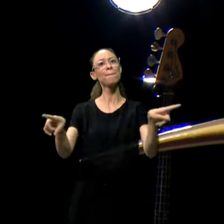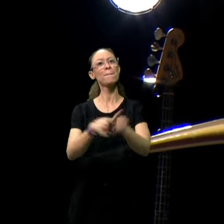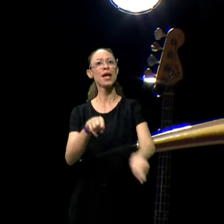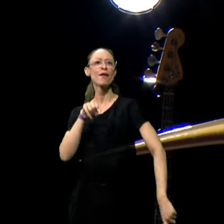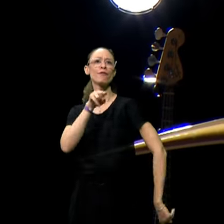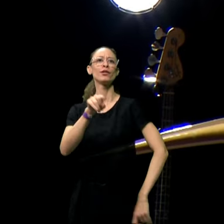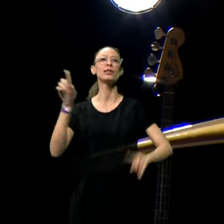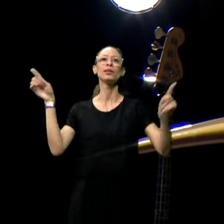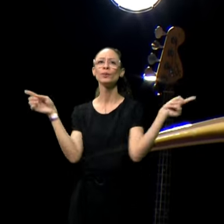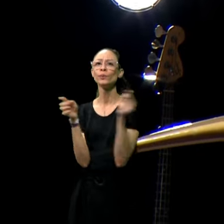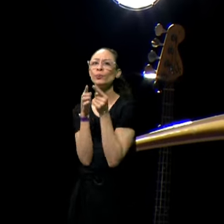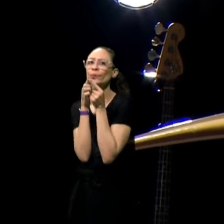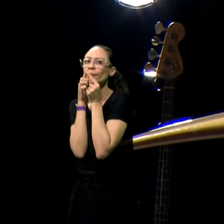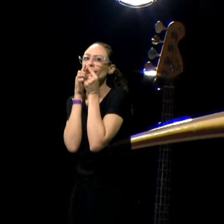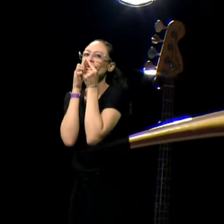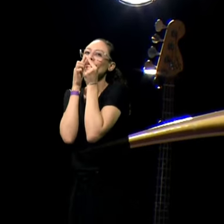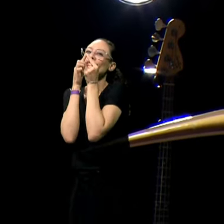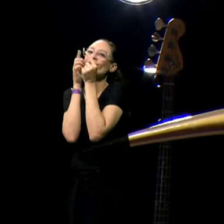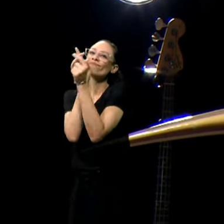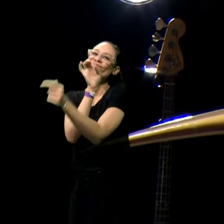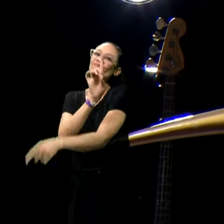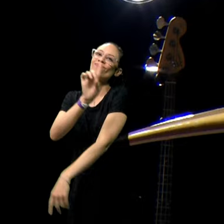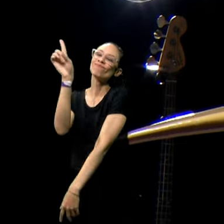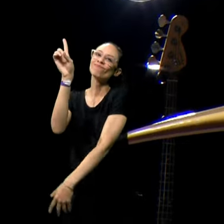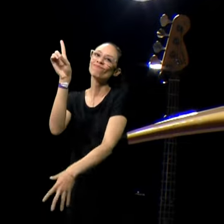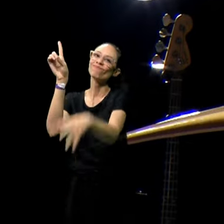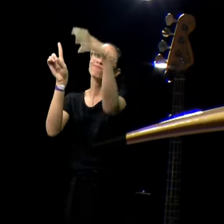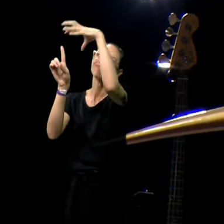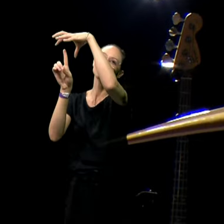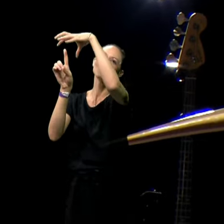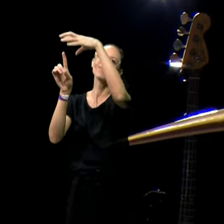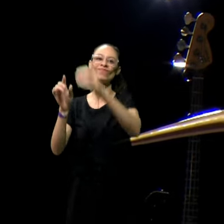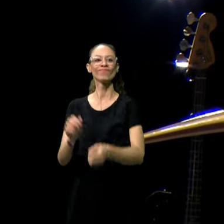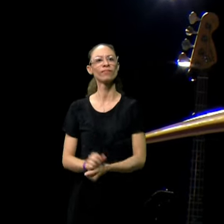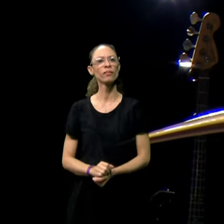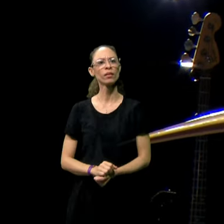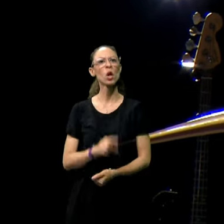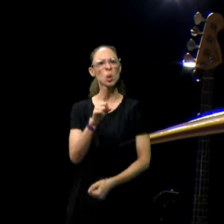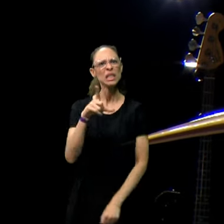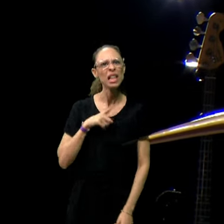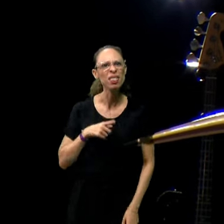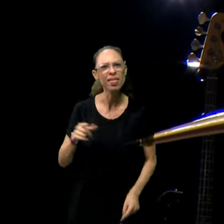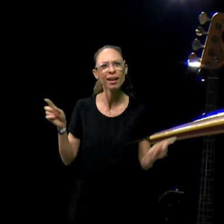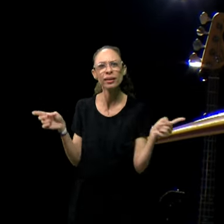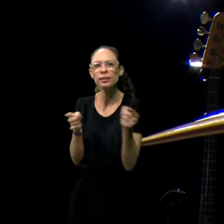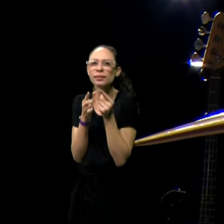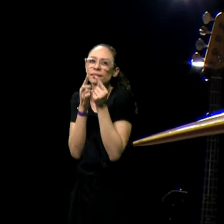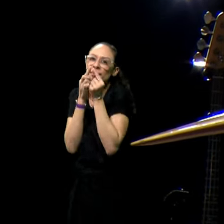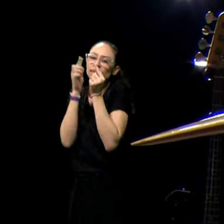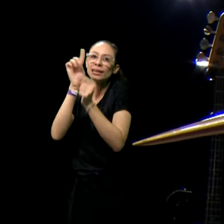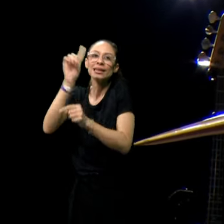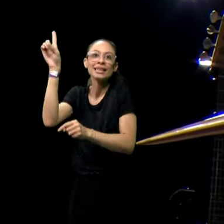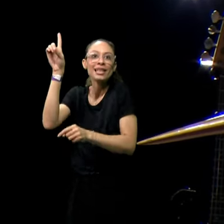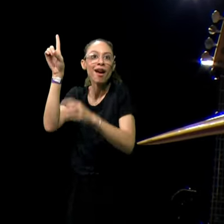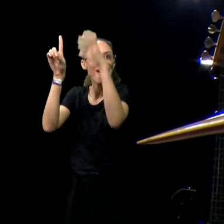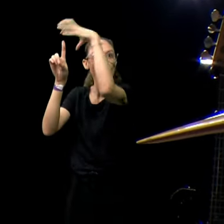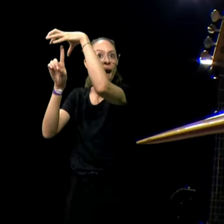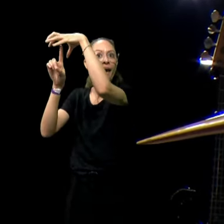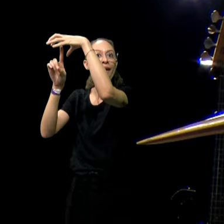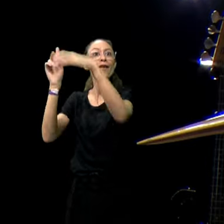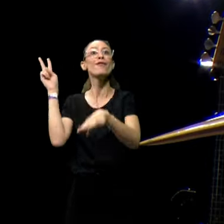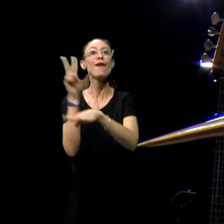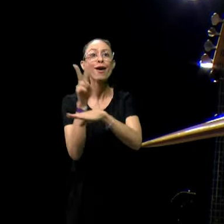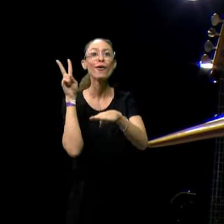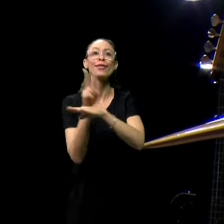a intimidade. Ou não temos a intimidade com o rei? Agora deixa que o rei te cuide, deixa que o rei te